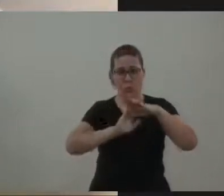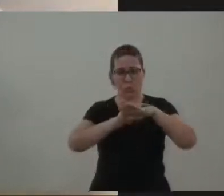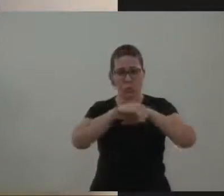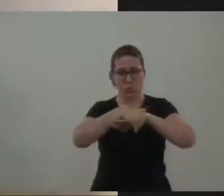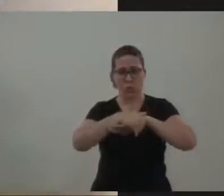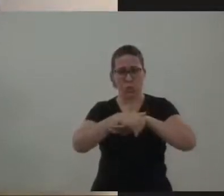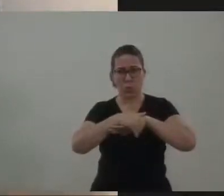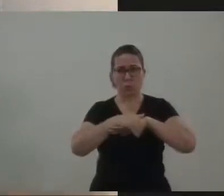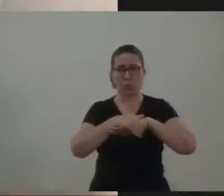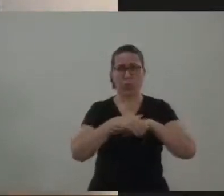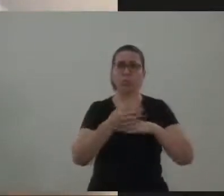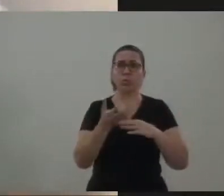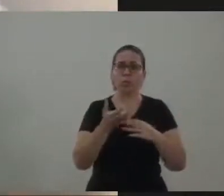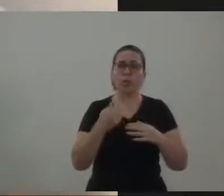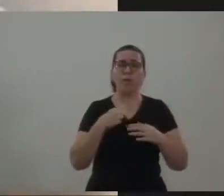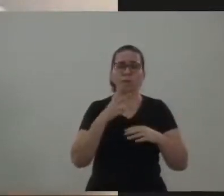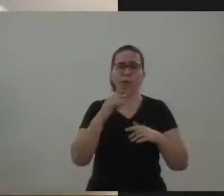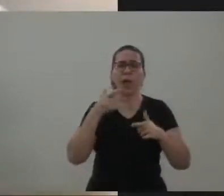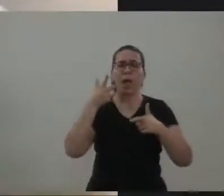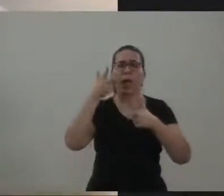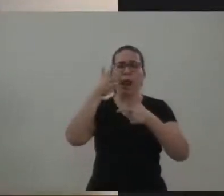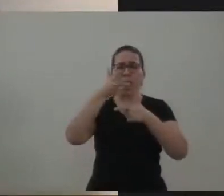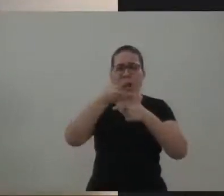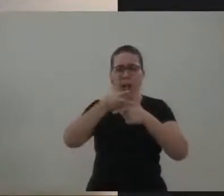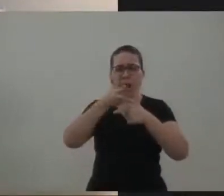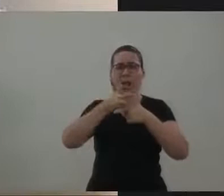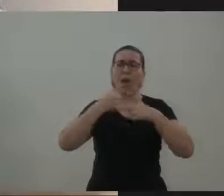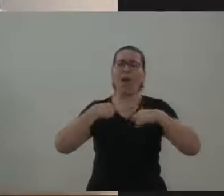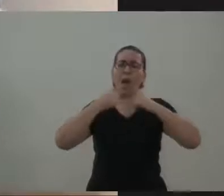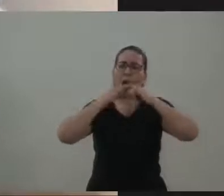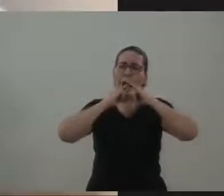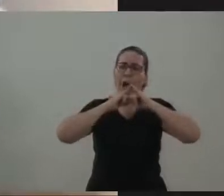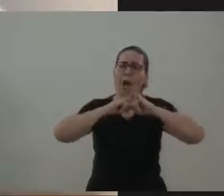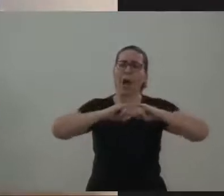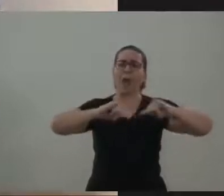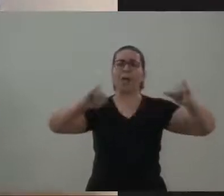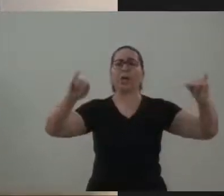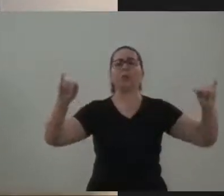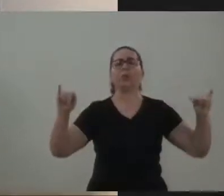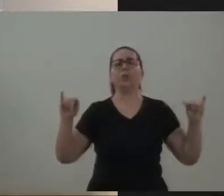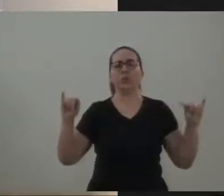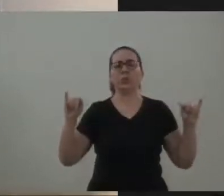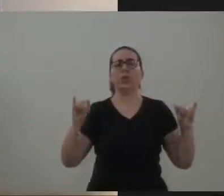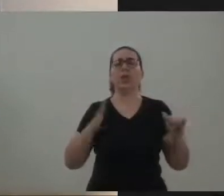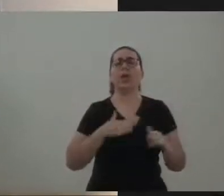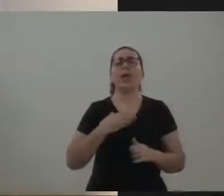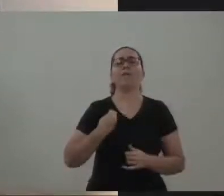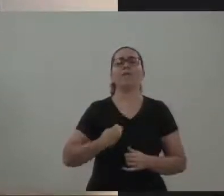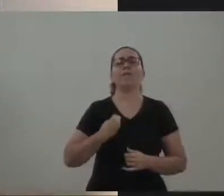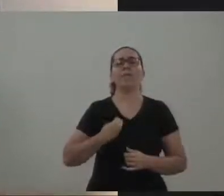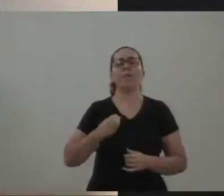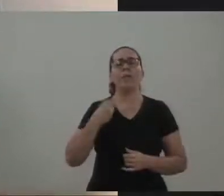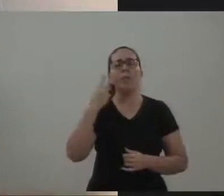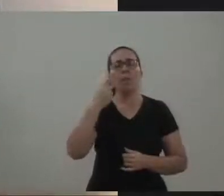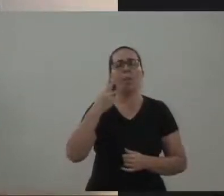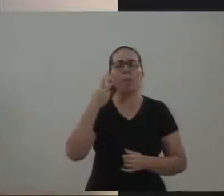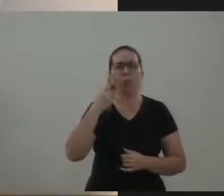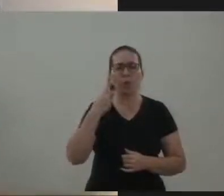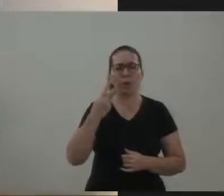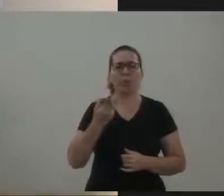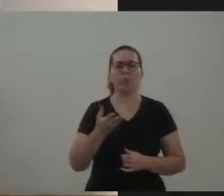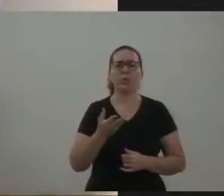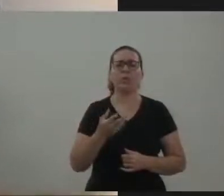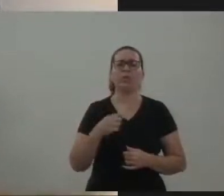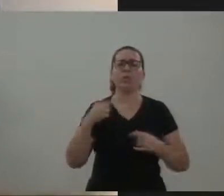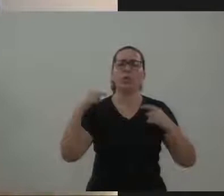Eu quero fazer uma live para anunciar sobre a minha vida política, tá? Principalmente